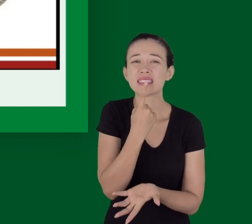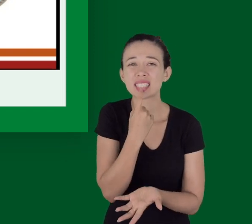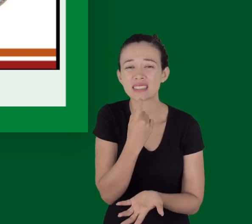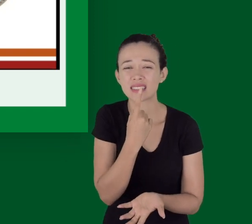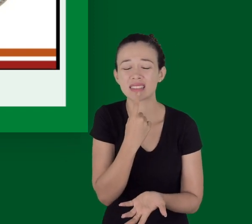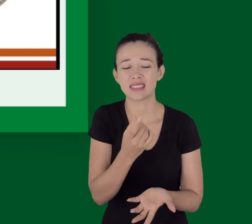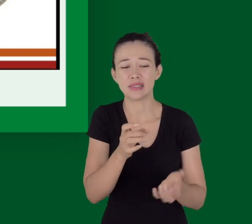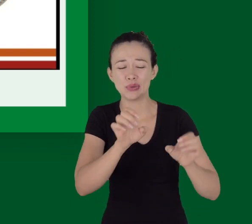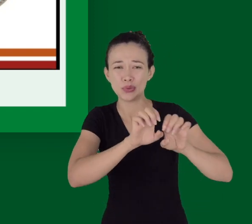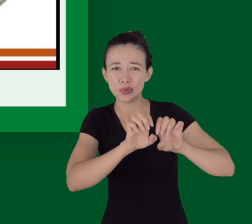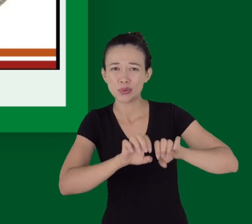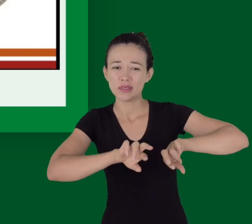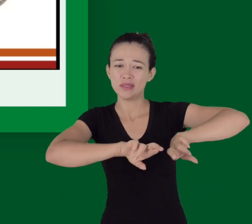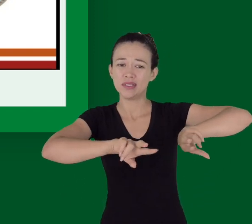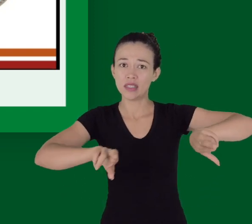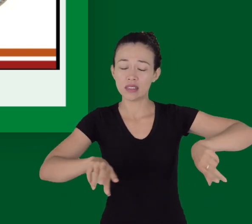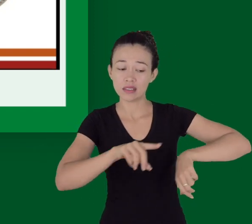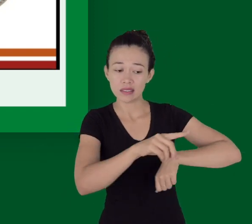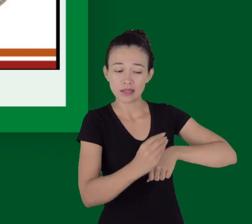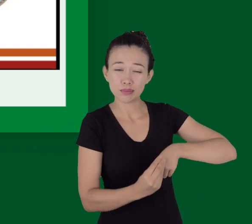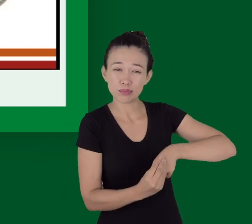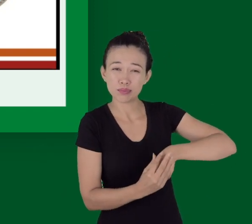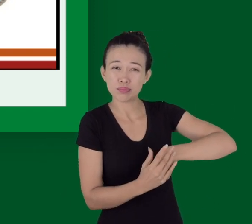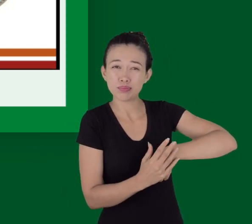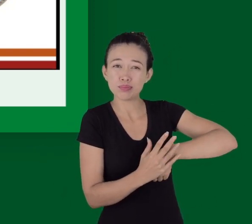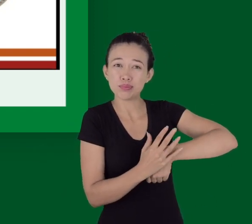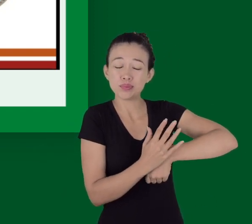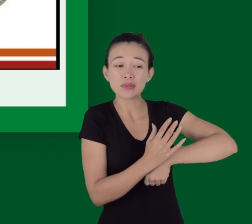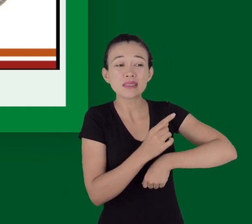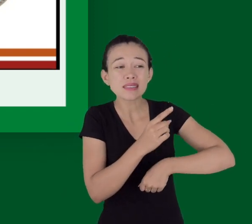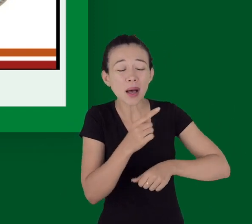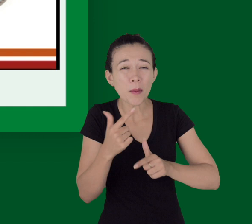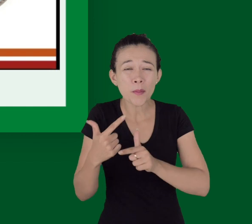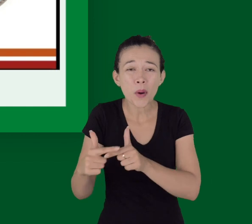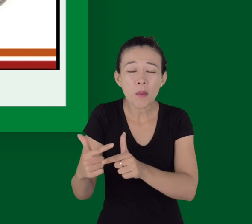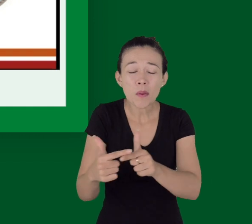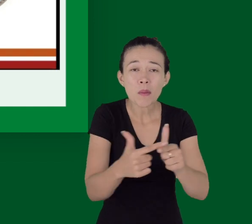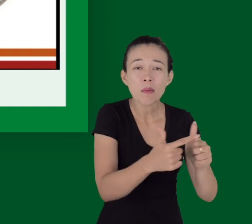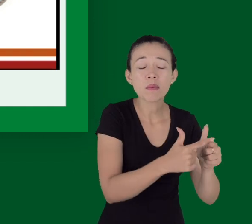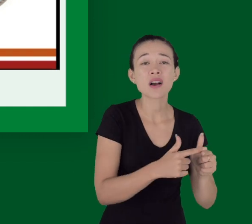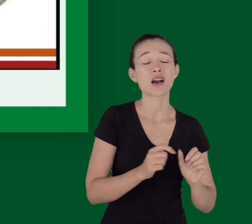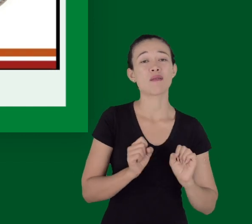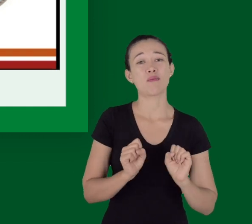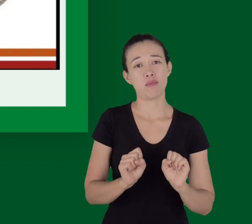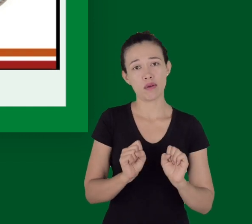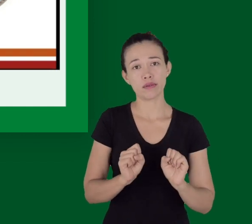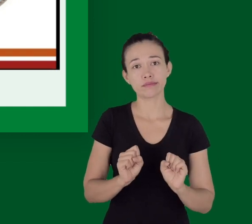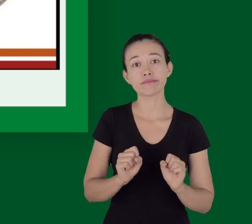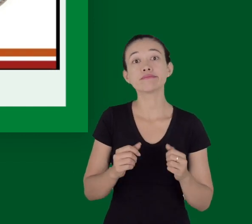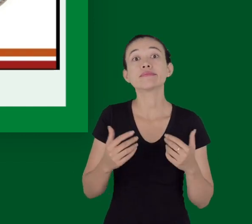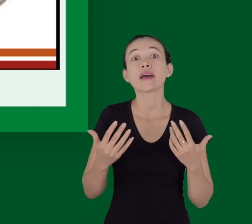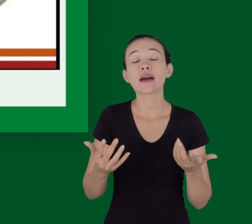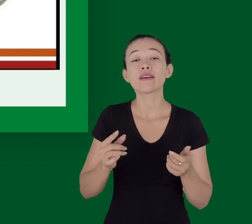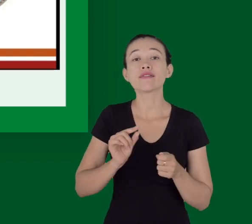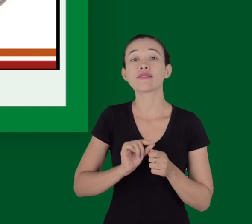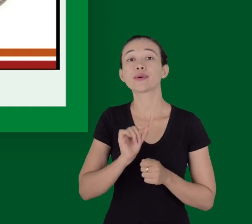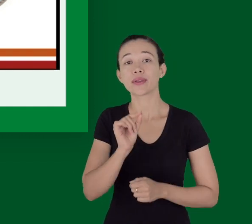espaços, estruturas, processo infeccioso, isso compromete o sistema de drenagem, que ocorre no sistema